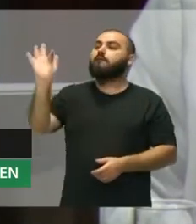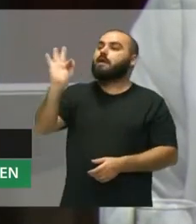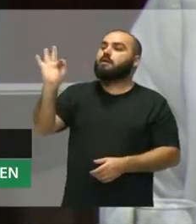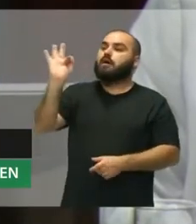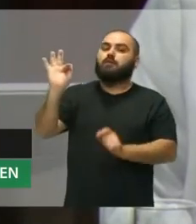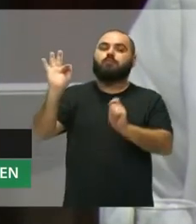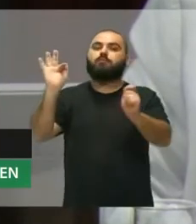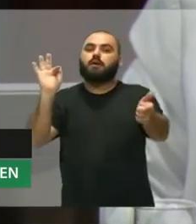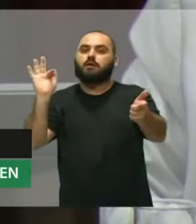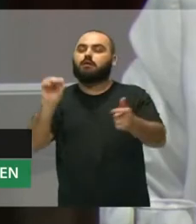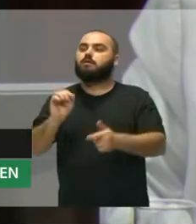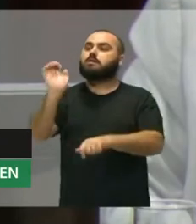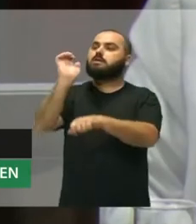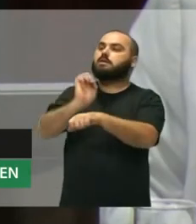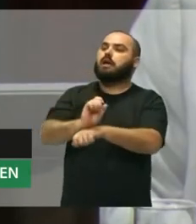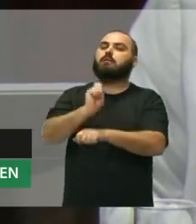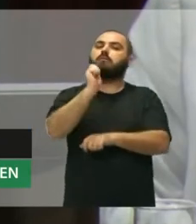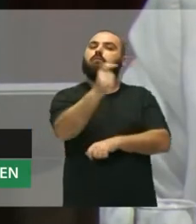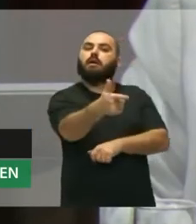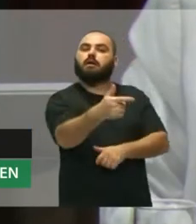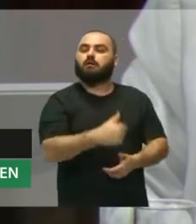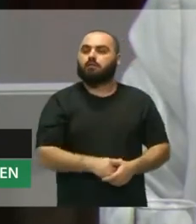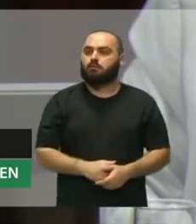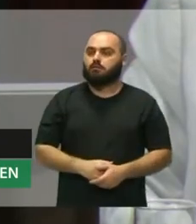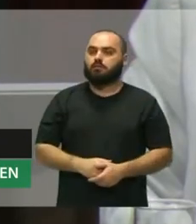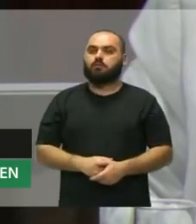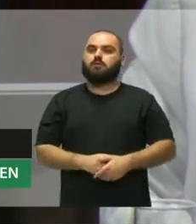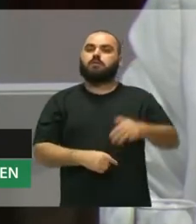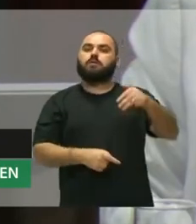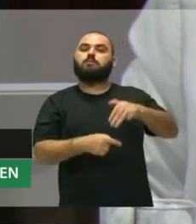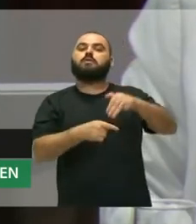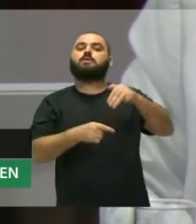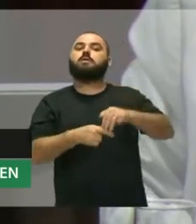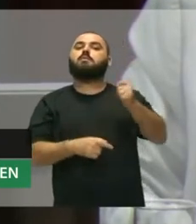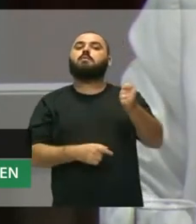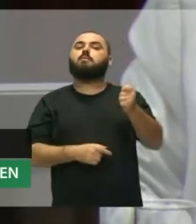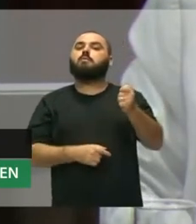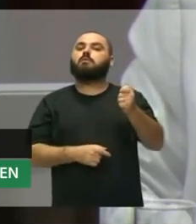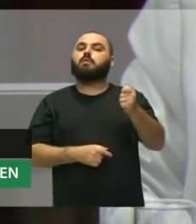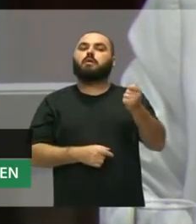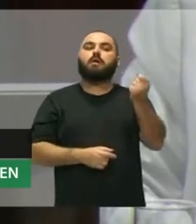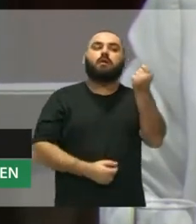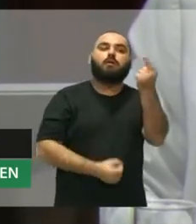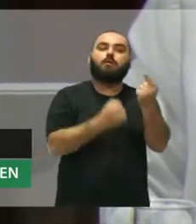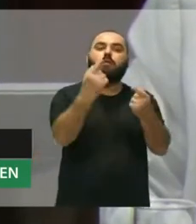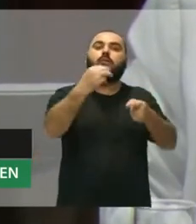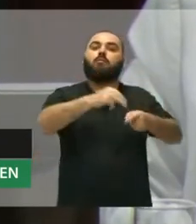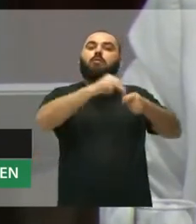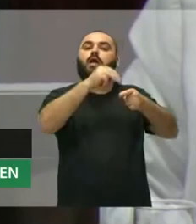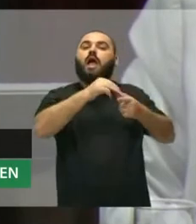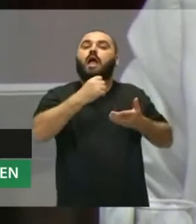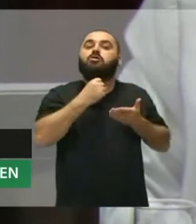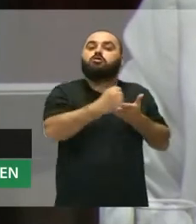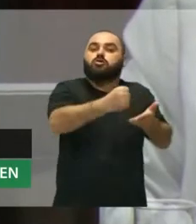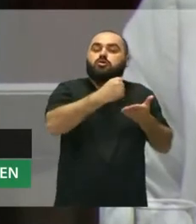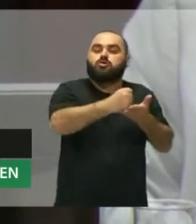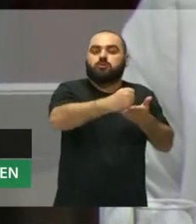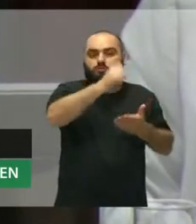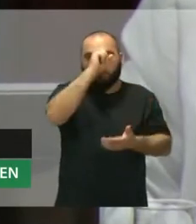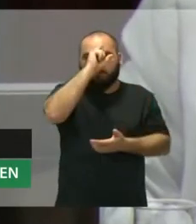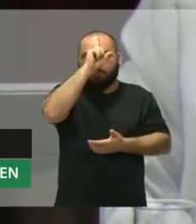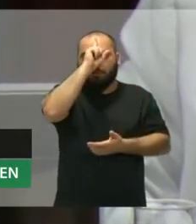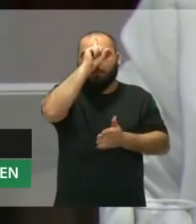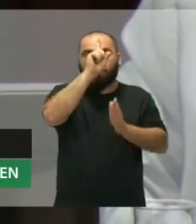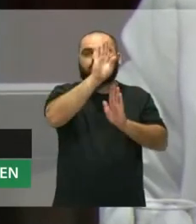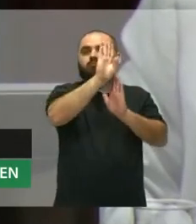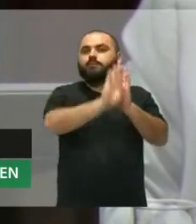repassa, quanto o Estado repassa e quanto o município e quais municípios contribuem com o Hospital Marieta